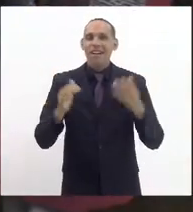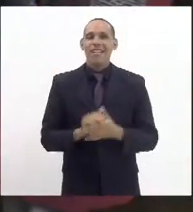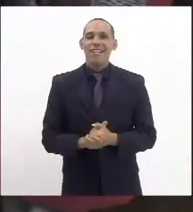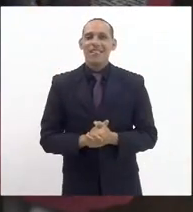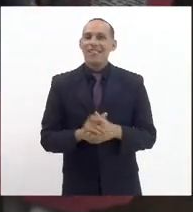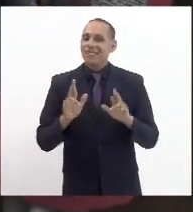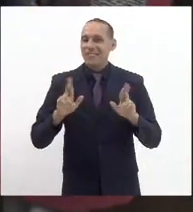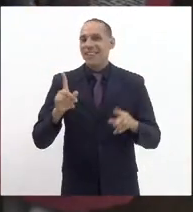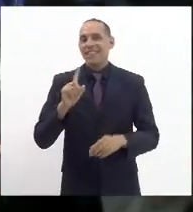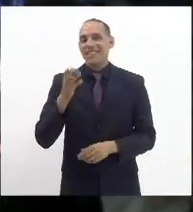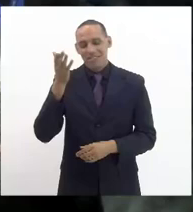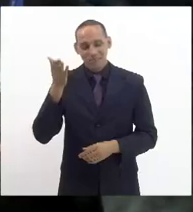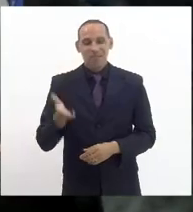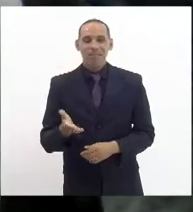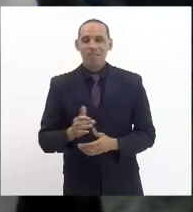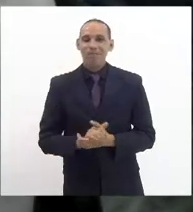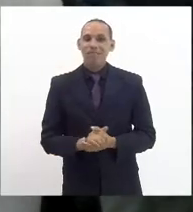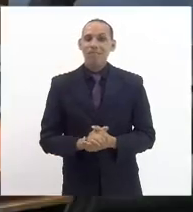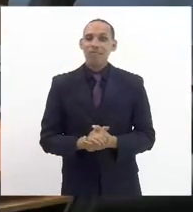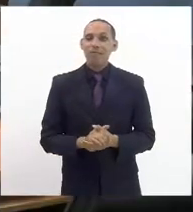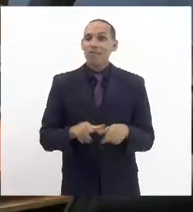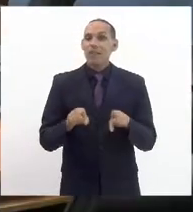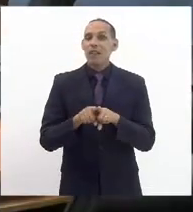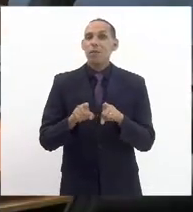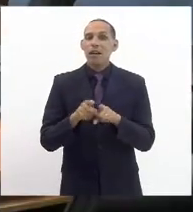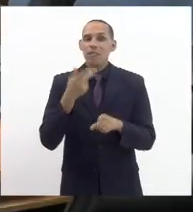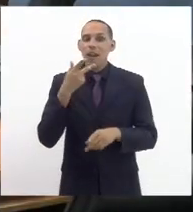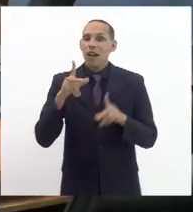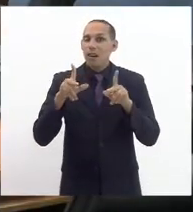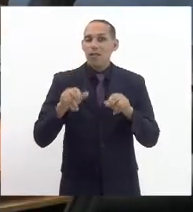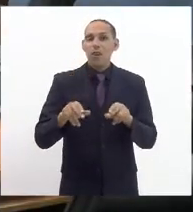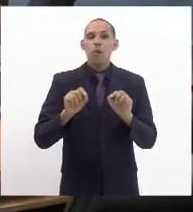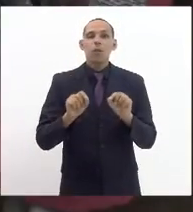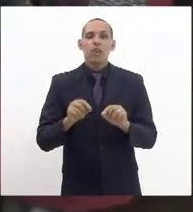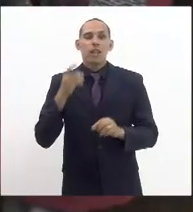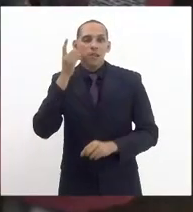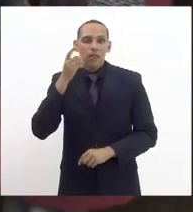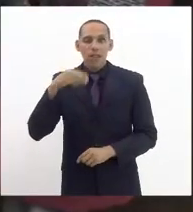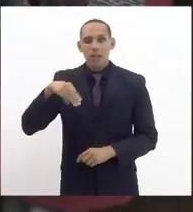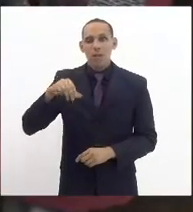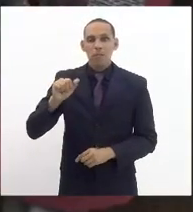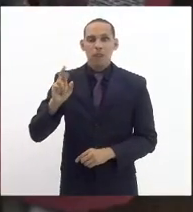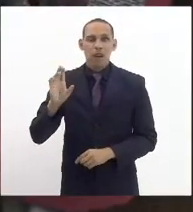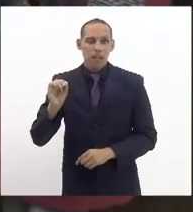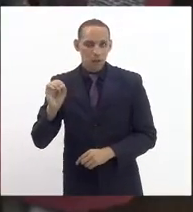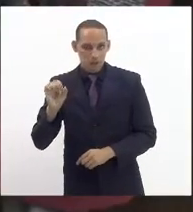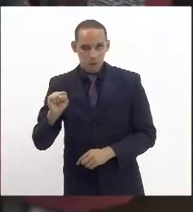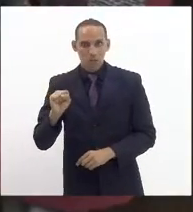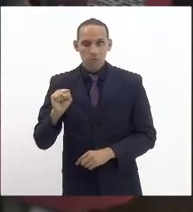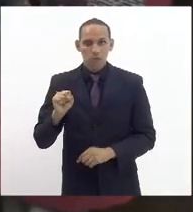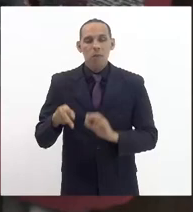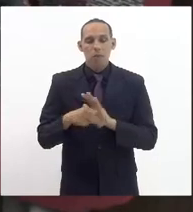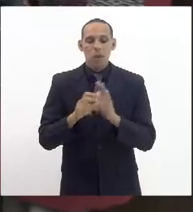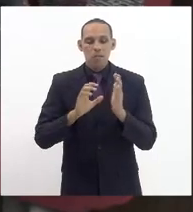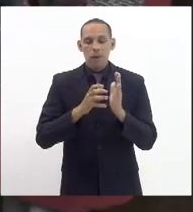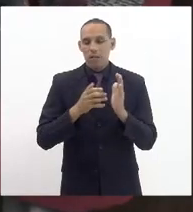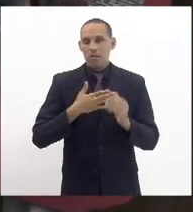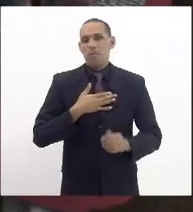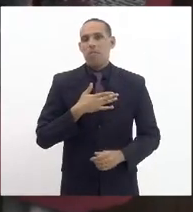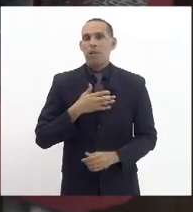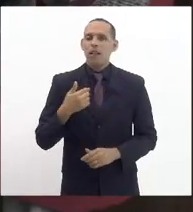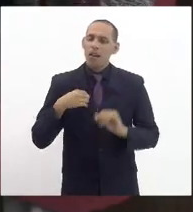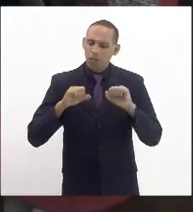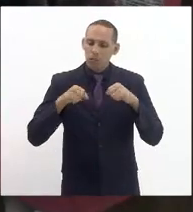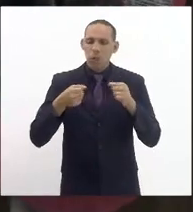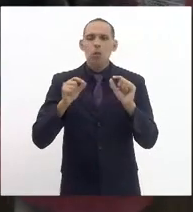diferente vindo de Vossa Excelência. E, presidente, fazer as minhas palavras, palavras do deputado Marcos Vinícius, presidente do meu partido, dizendo que eu tenho insistido